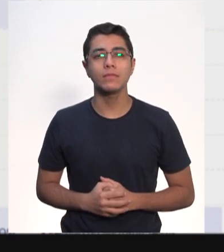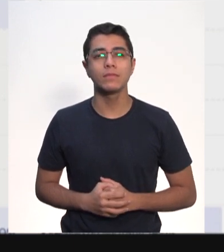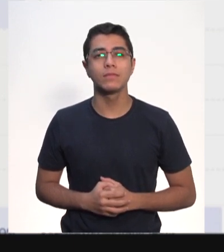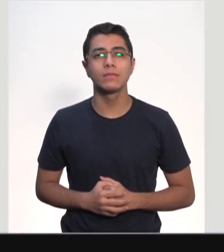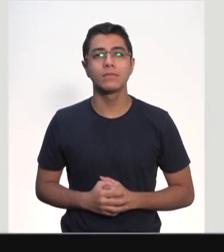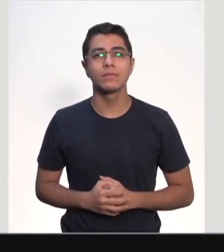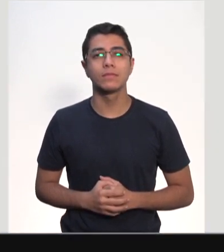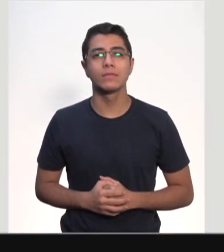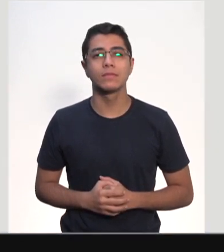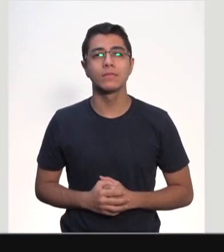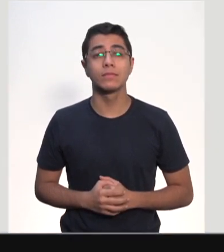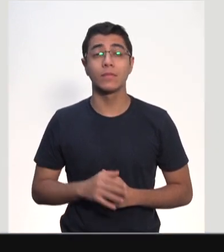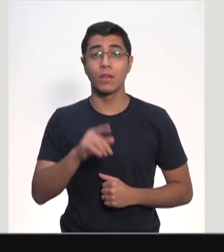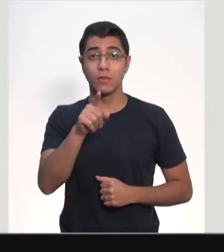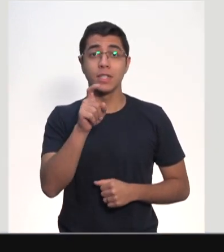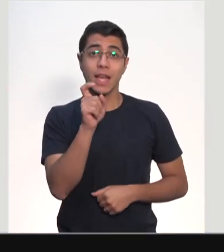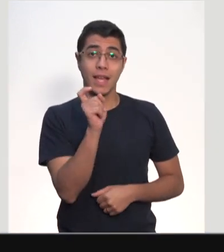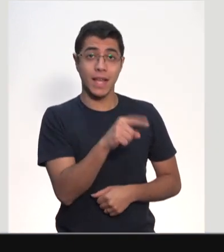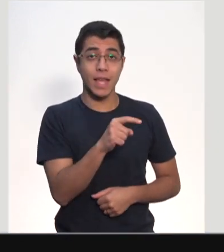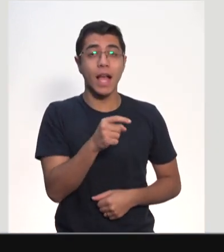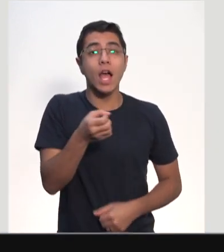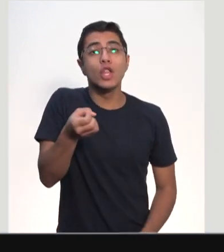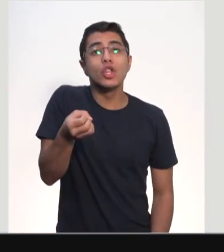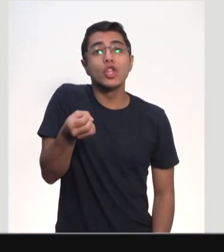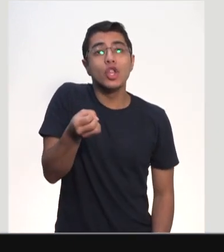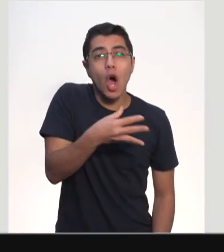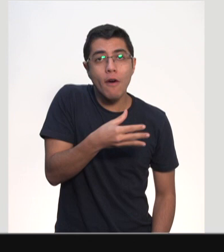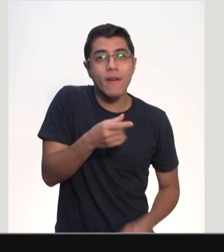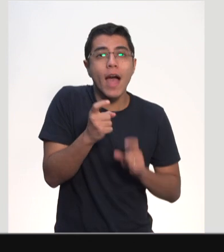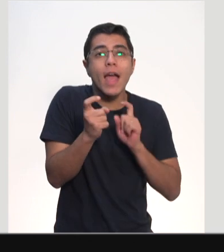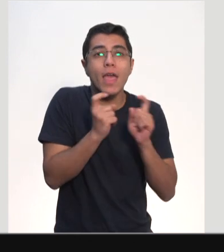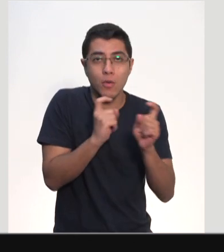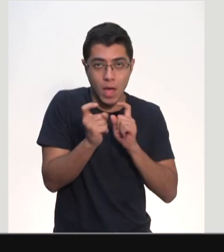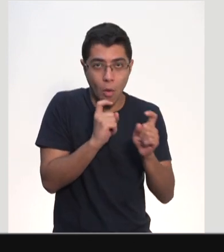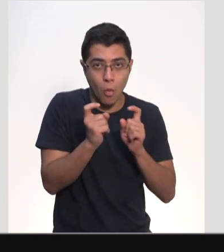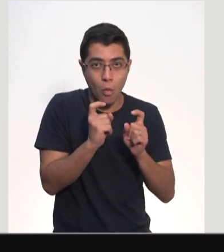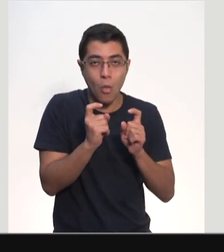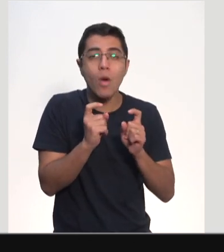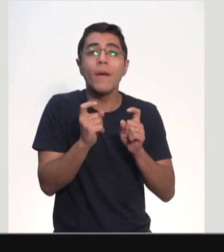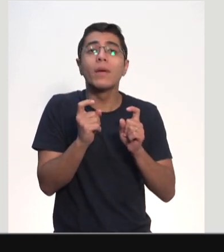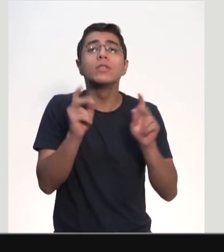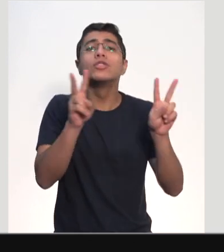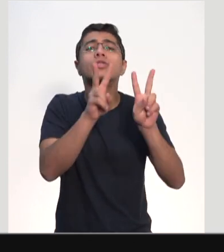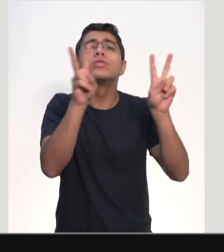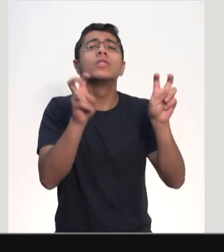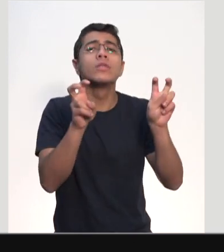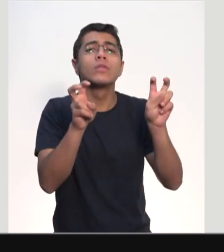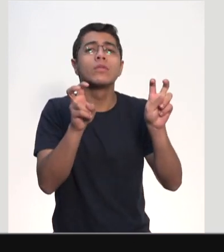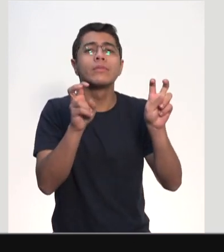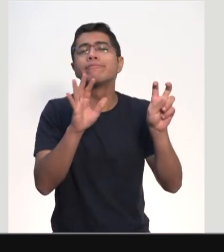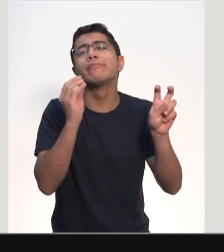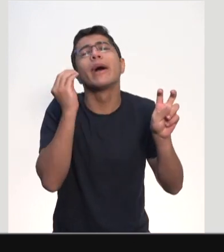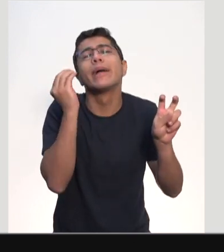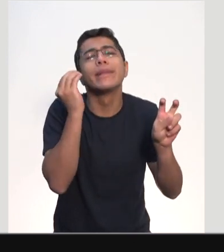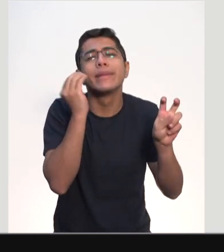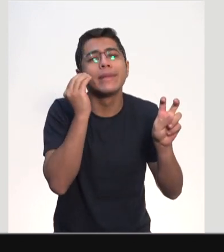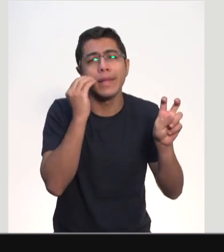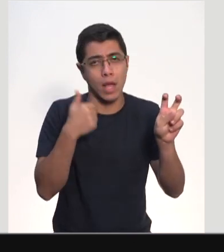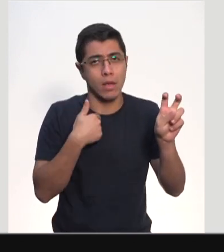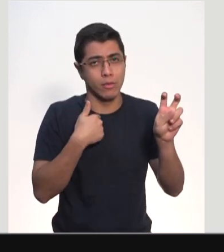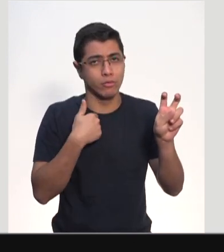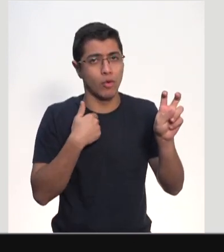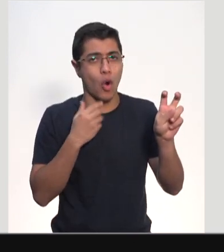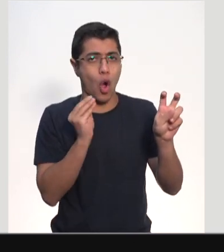Vem em nova reunião. Você tem que adicionar um título para a sua reunião. Vou colocar como teste.